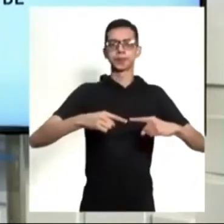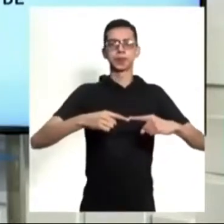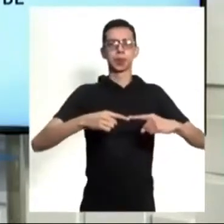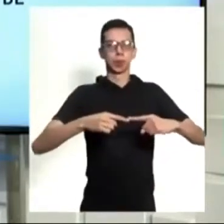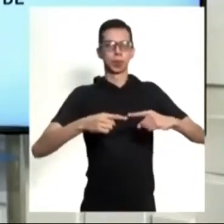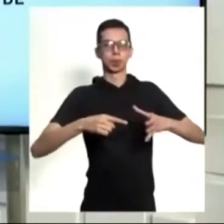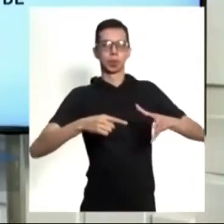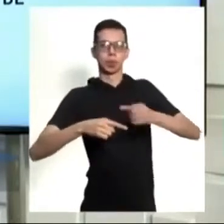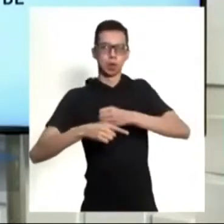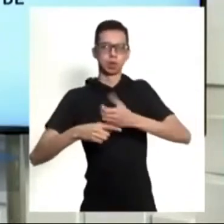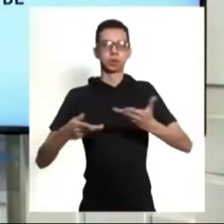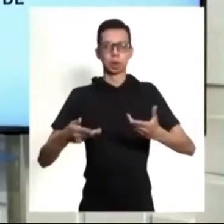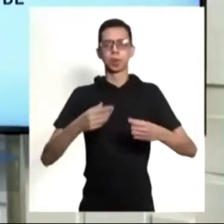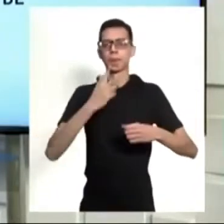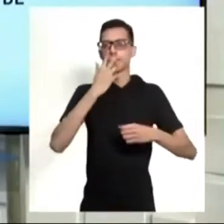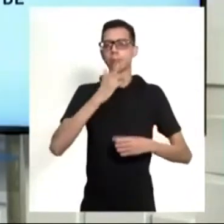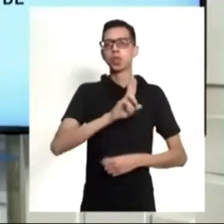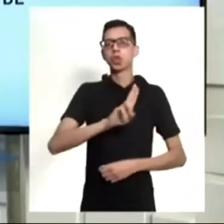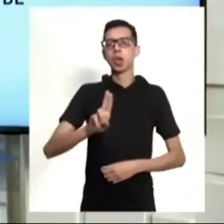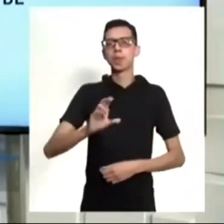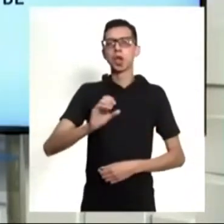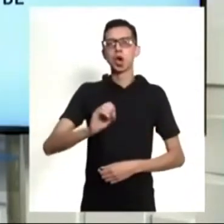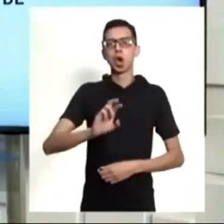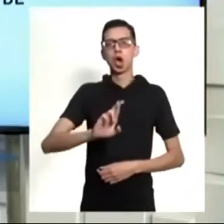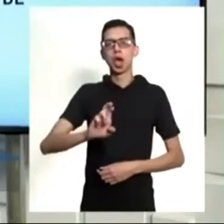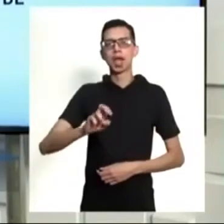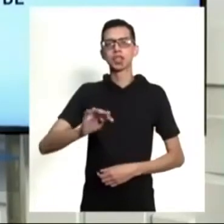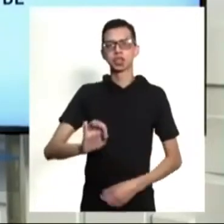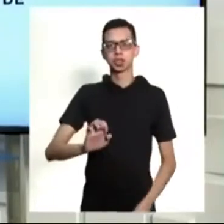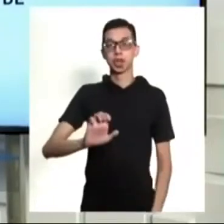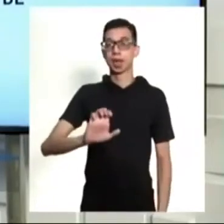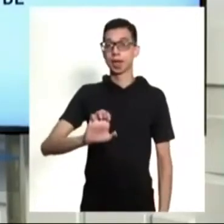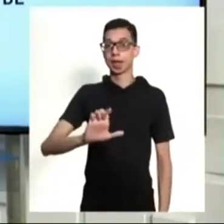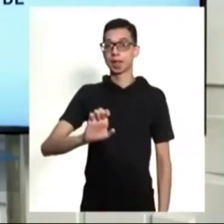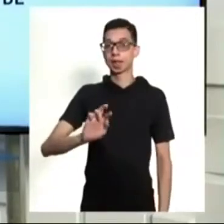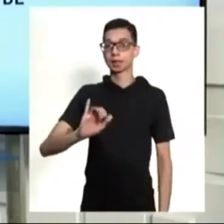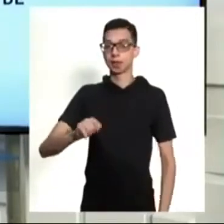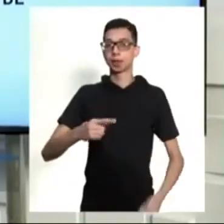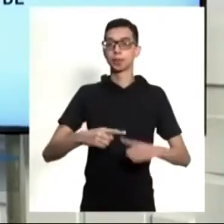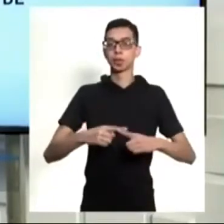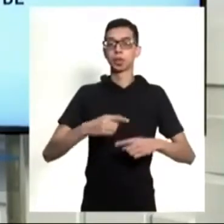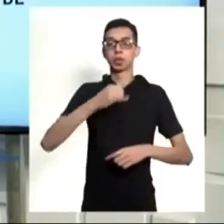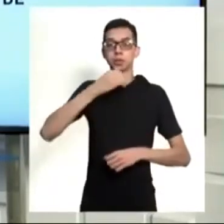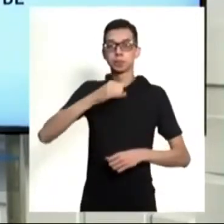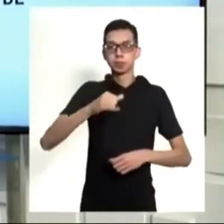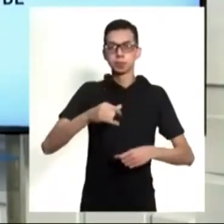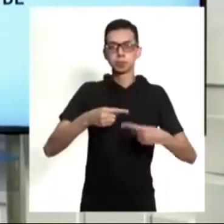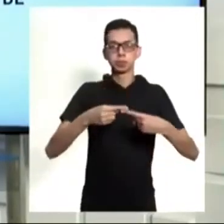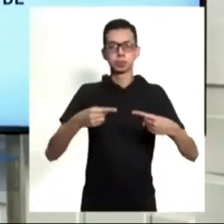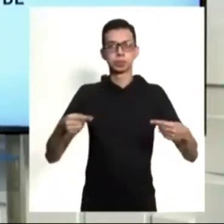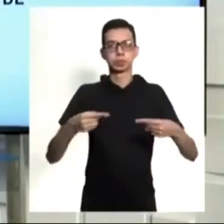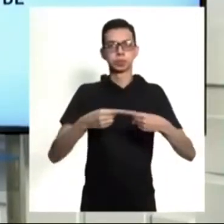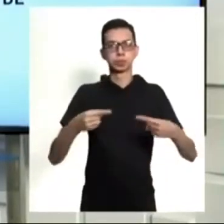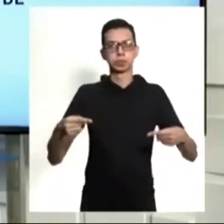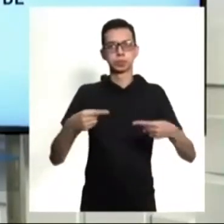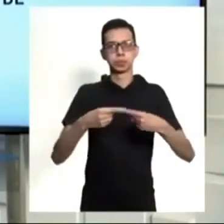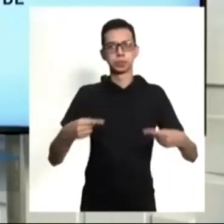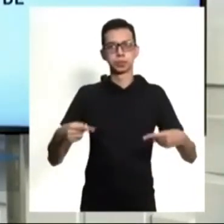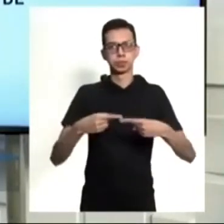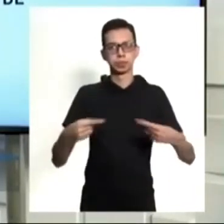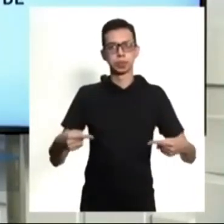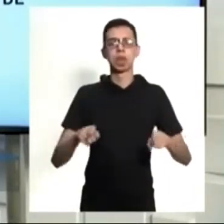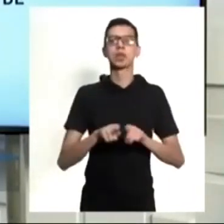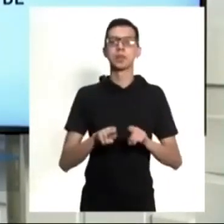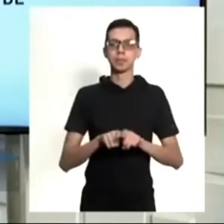uma corrente elétrica. Tá? Isso é uma reação de oxidação. Né, onde está acontecendo uma redução e está acontecendo também